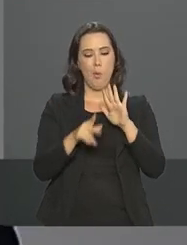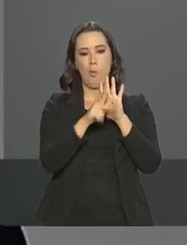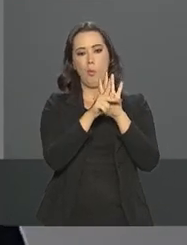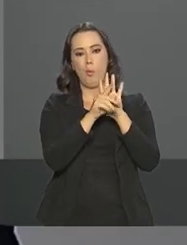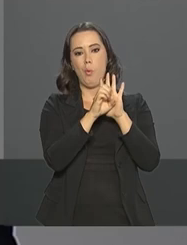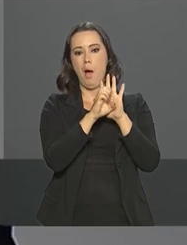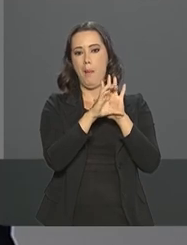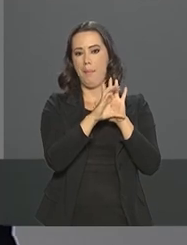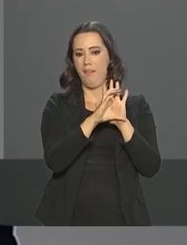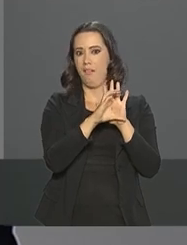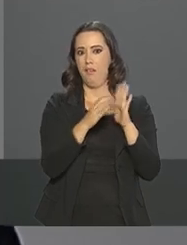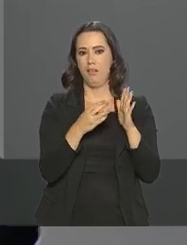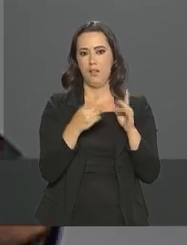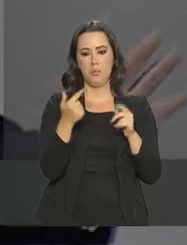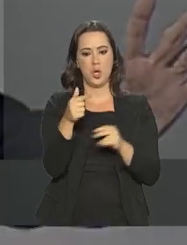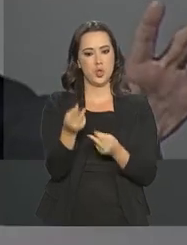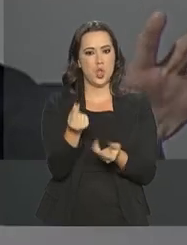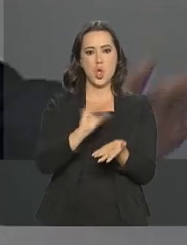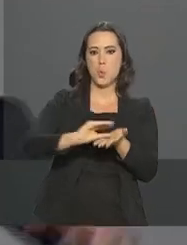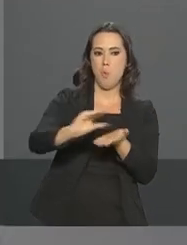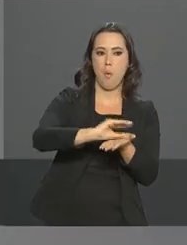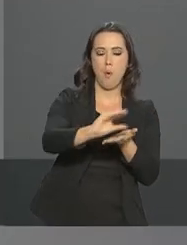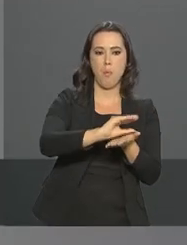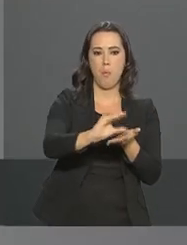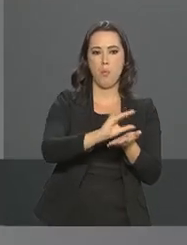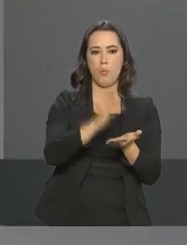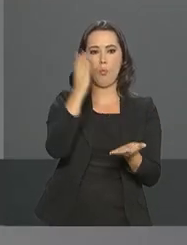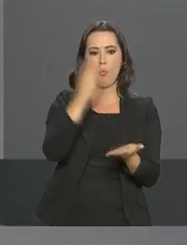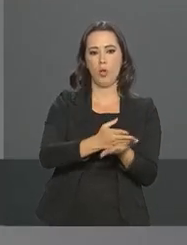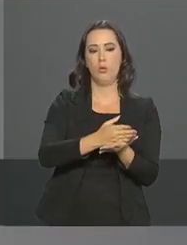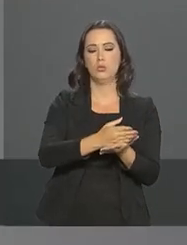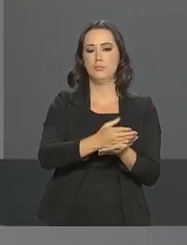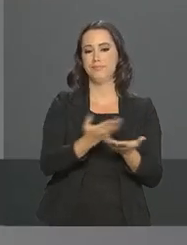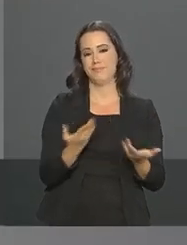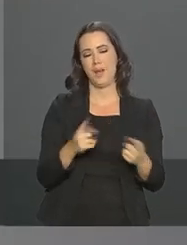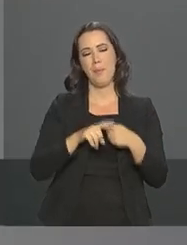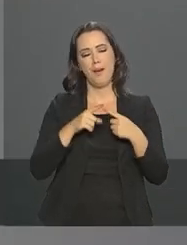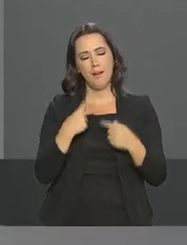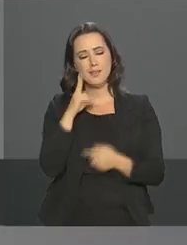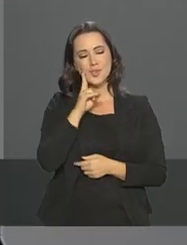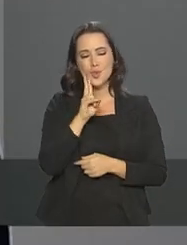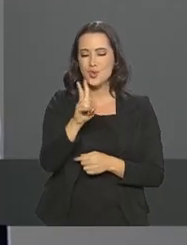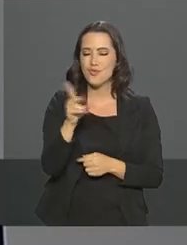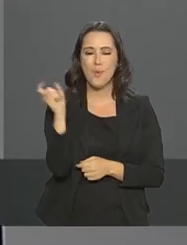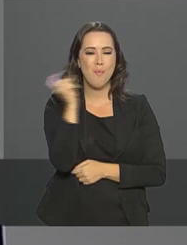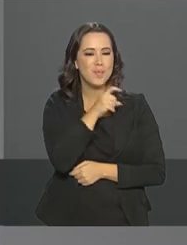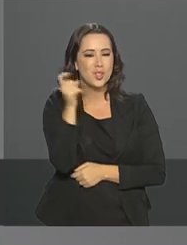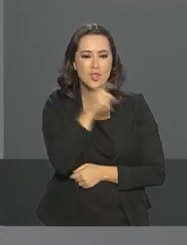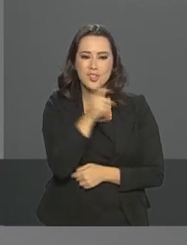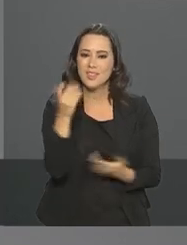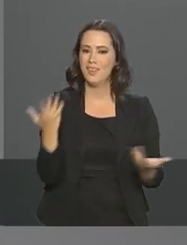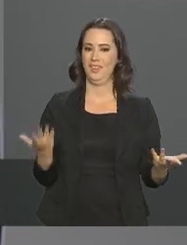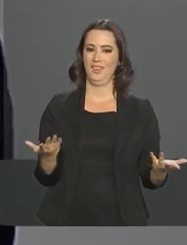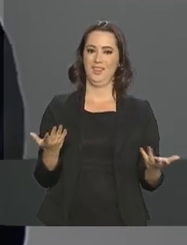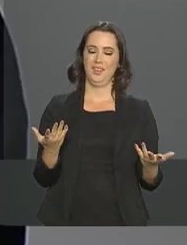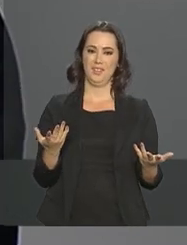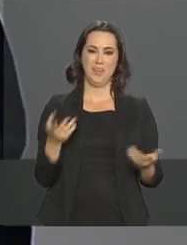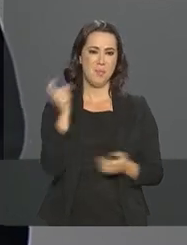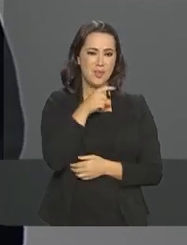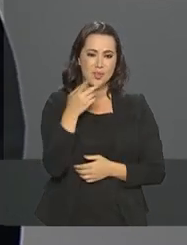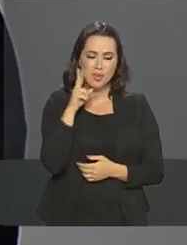porque não receberiam verbas interessante que os tempos desmentiram essas formulações que que examina